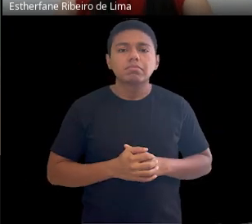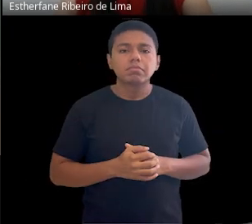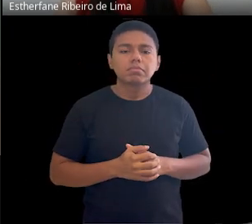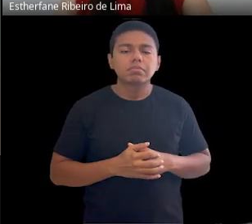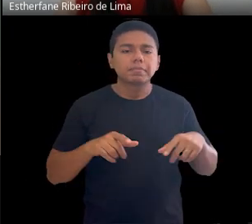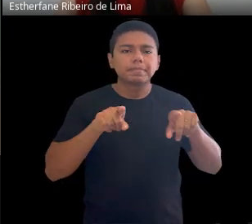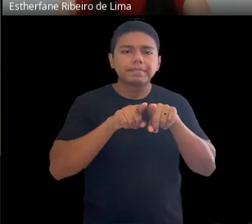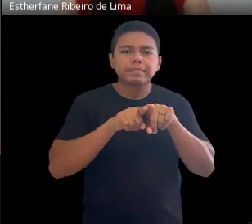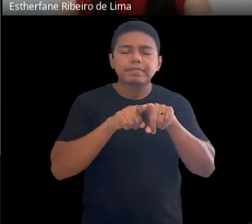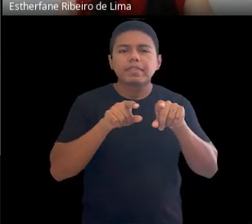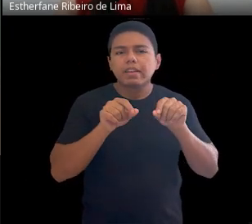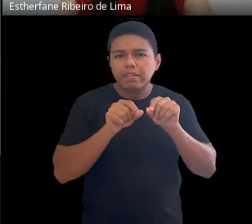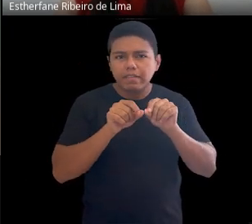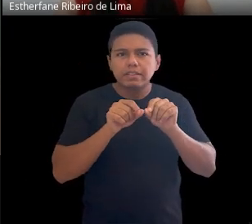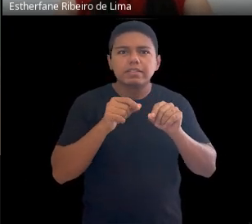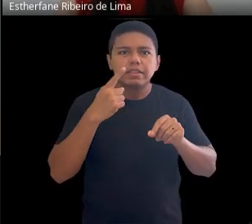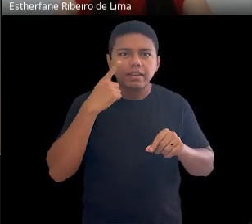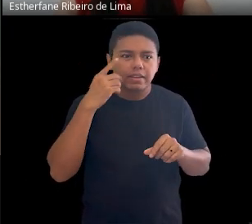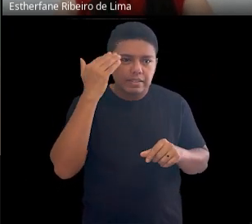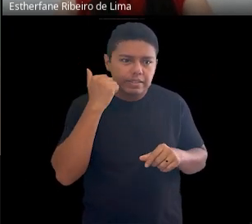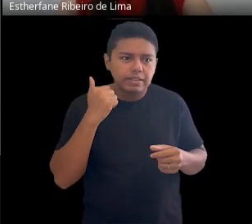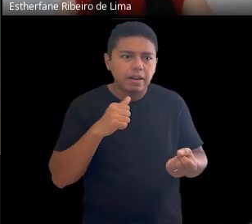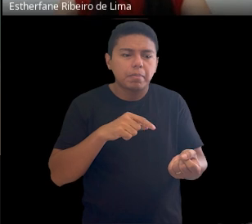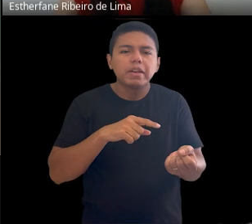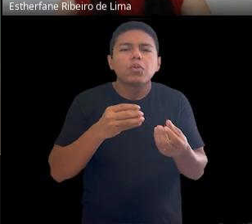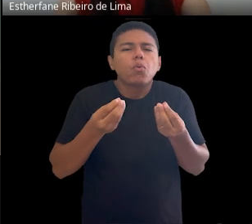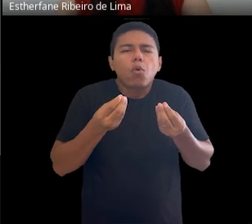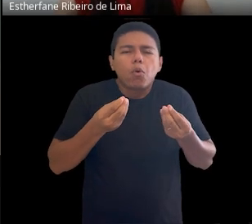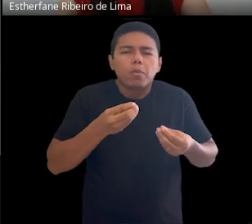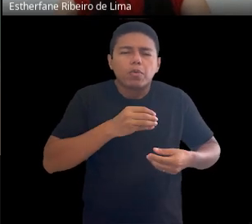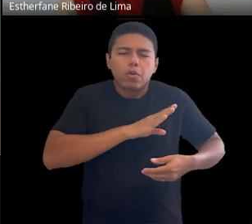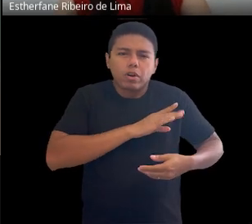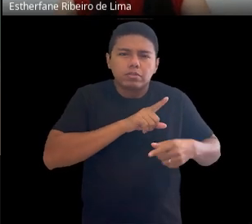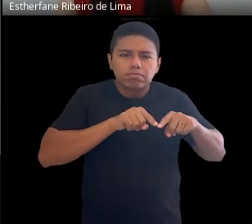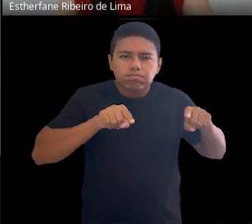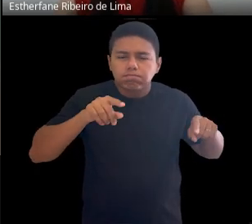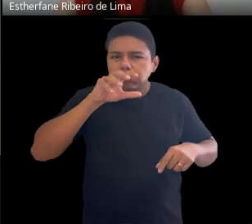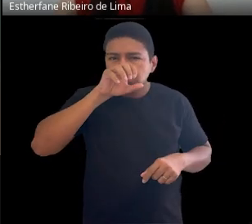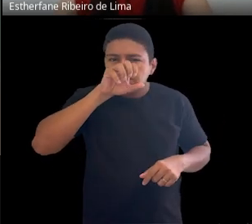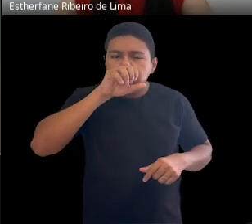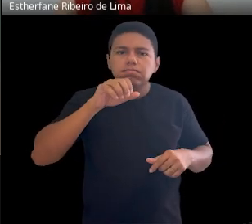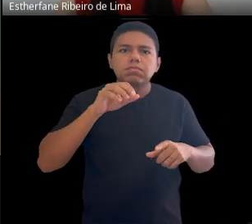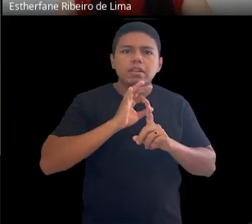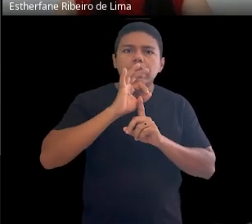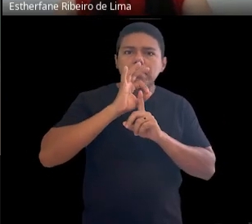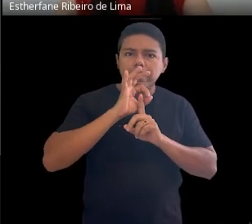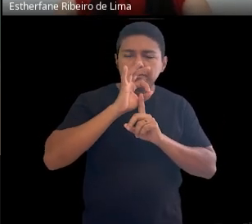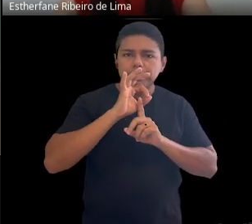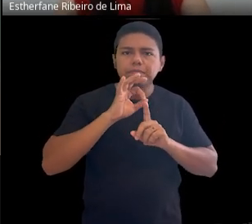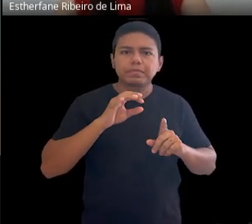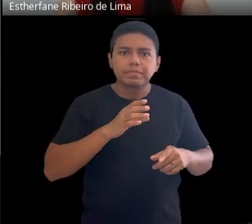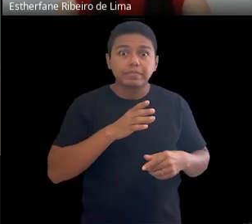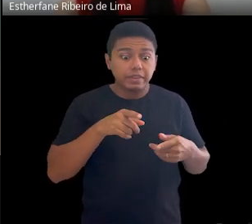realizar os sinais vitais, como pressão arterial, frequência cardíaca, respiratória e a temperatura, a frequência cardíaca fetal,